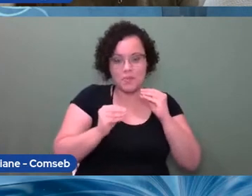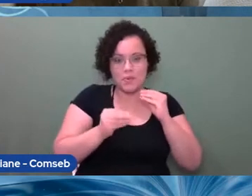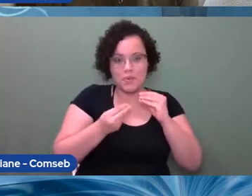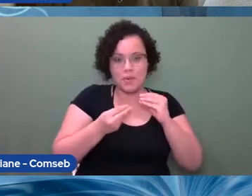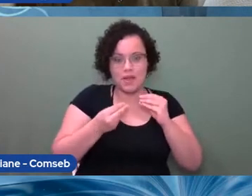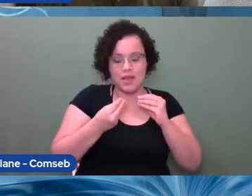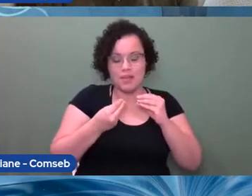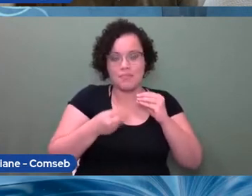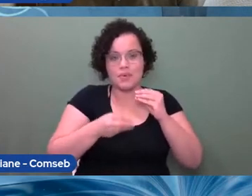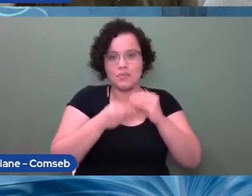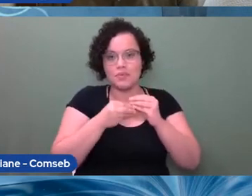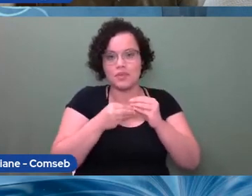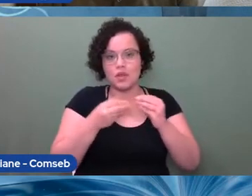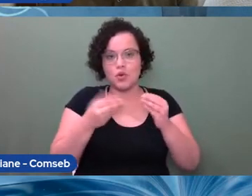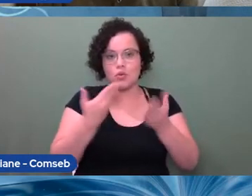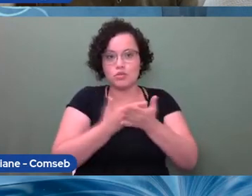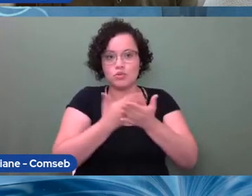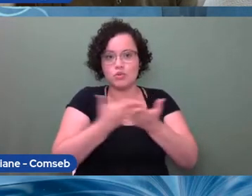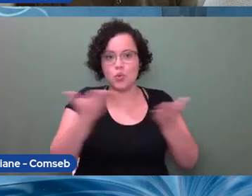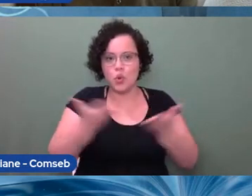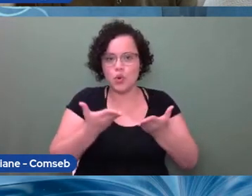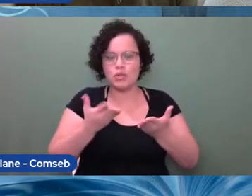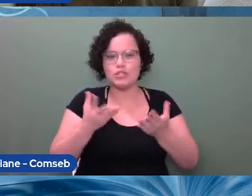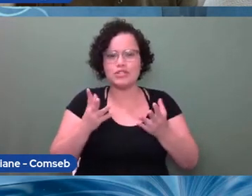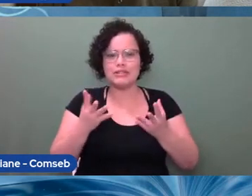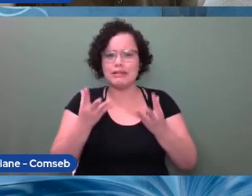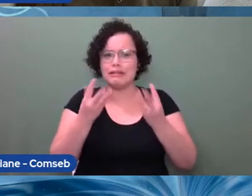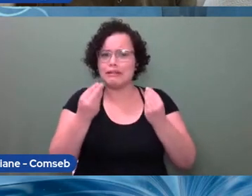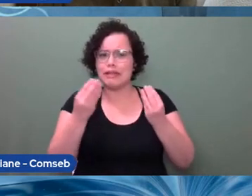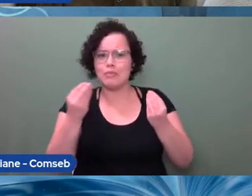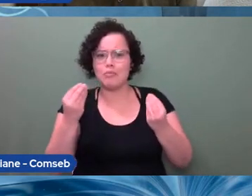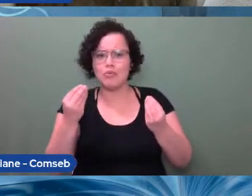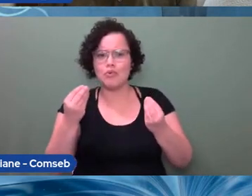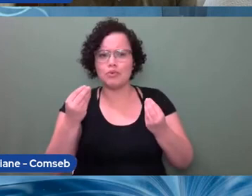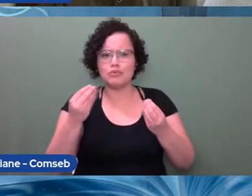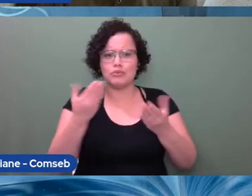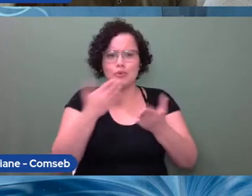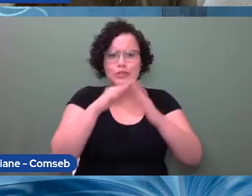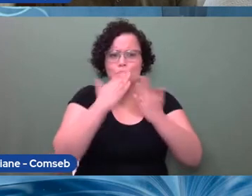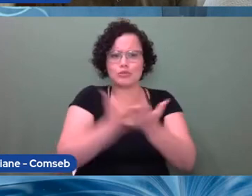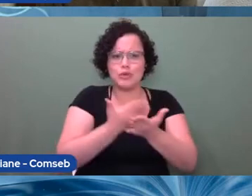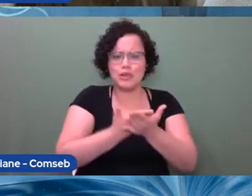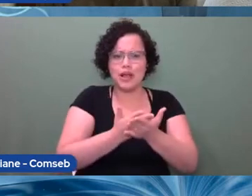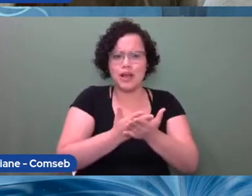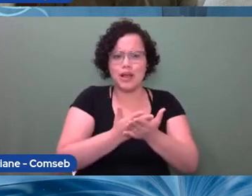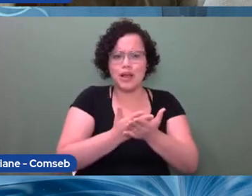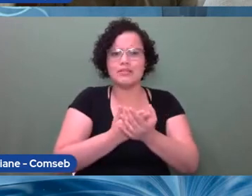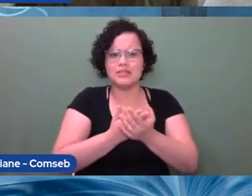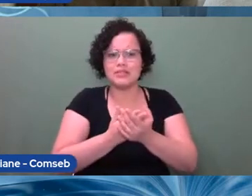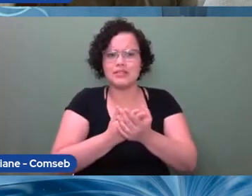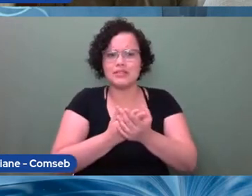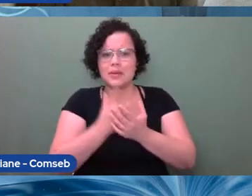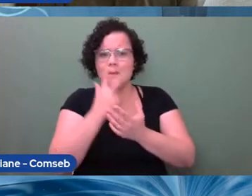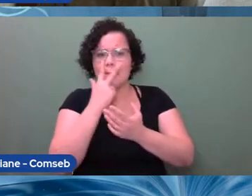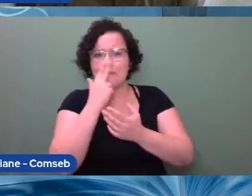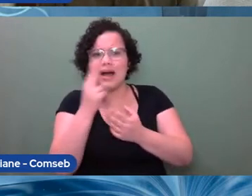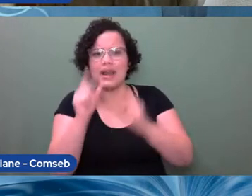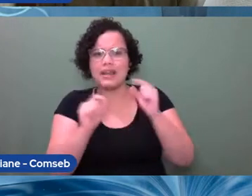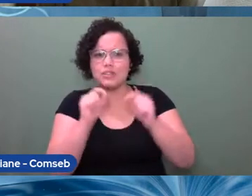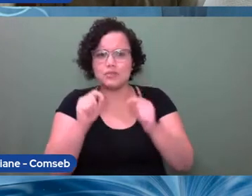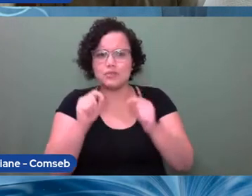muito professoral. Nos parece que a discussão se dá em cima de um tema comum de uma disciplina